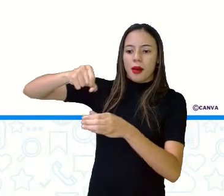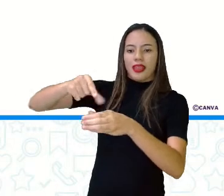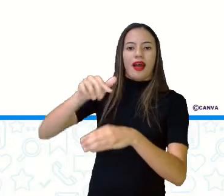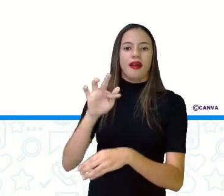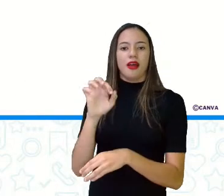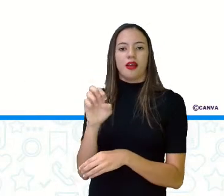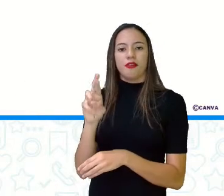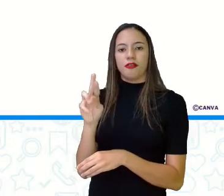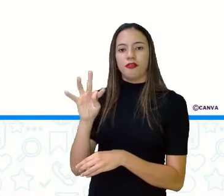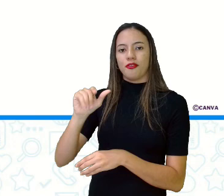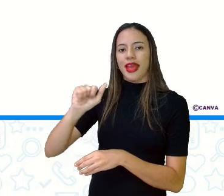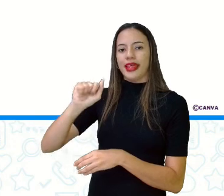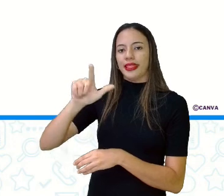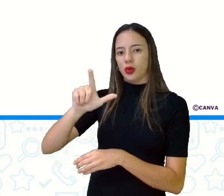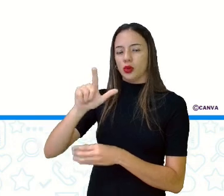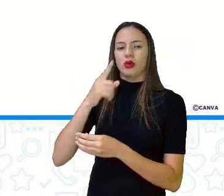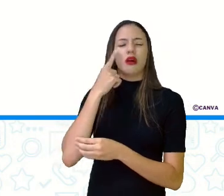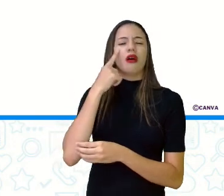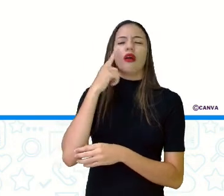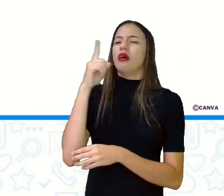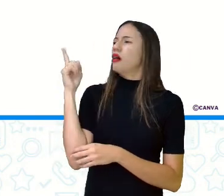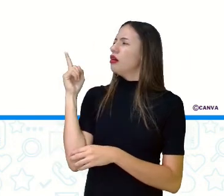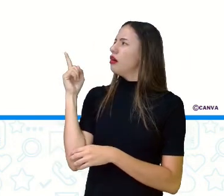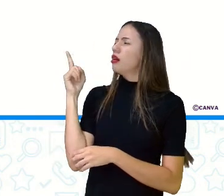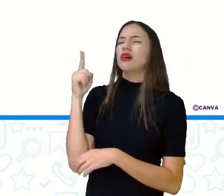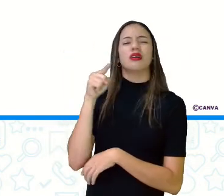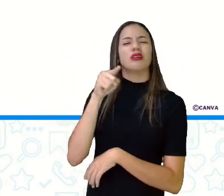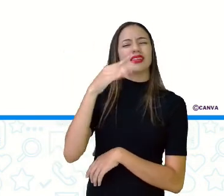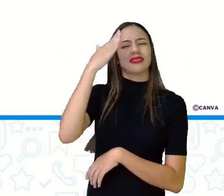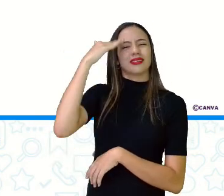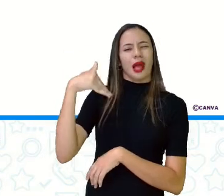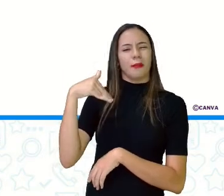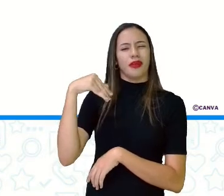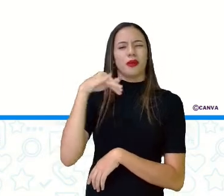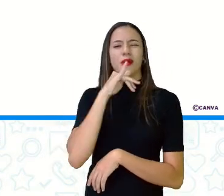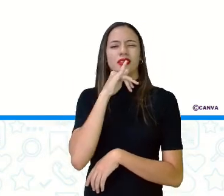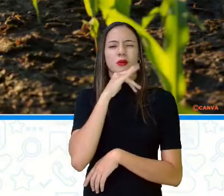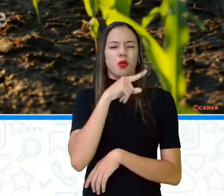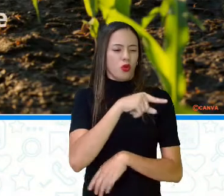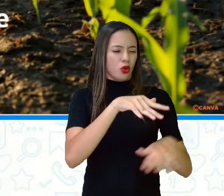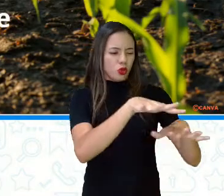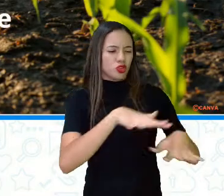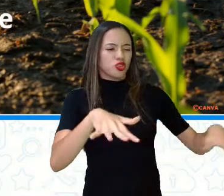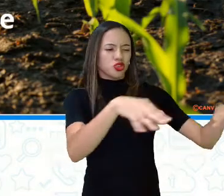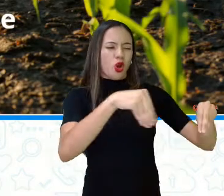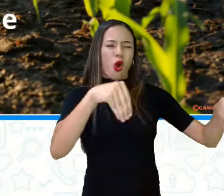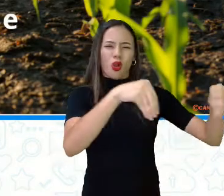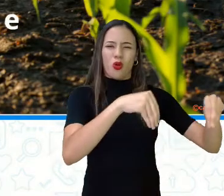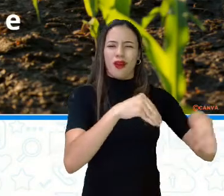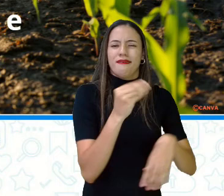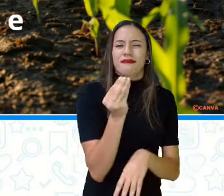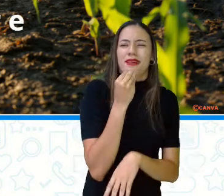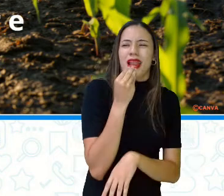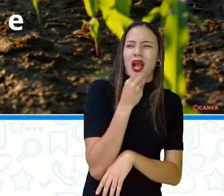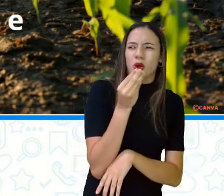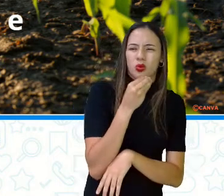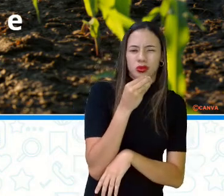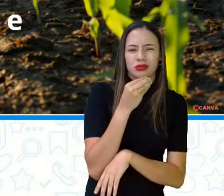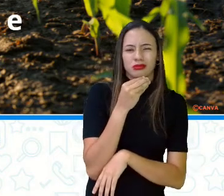Agora, você sabe que solos são fracos e estéreis? A gente já deu algumas dicas aqui,